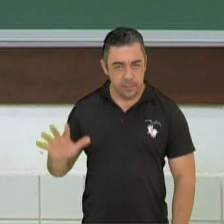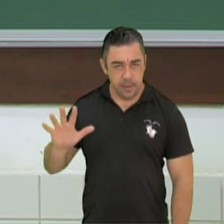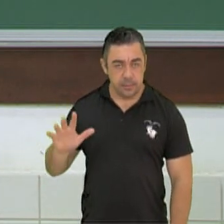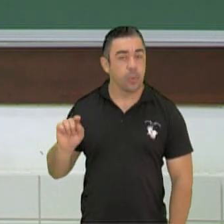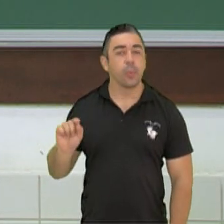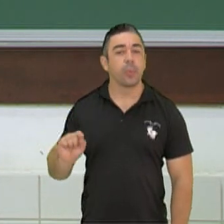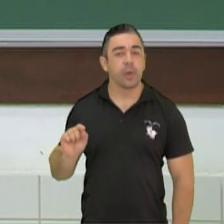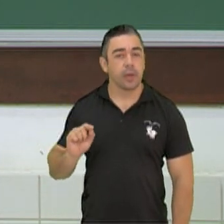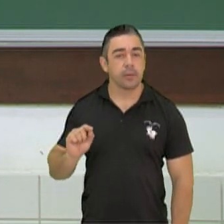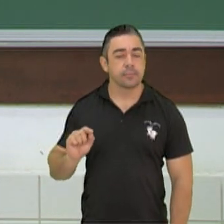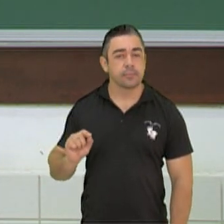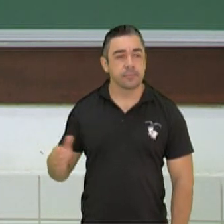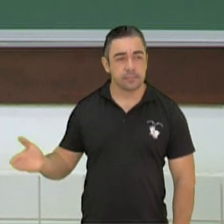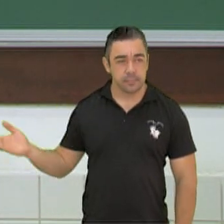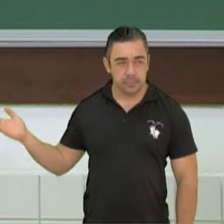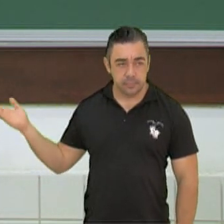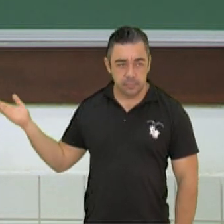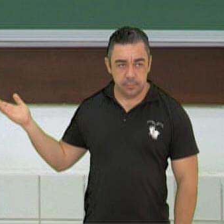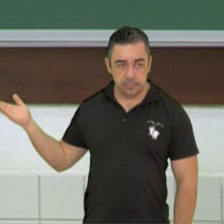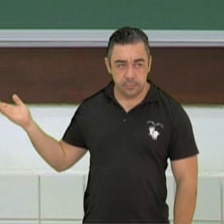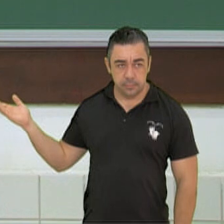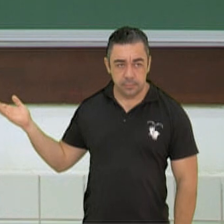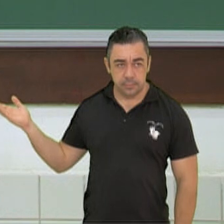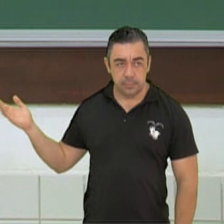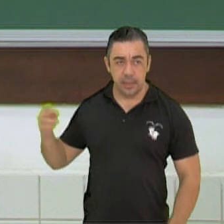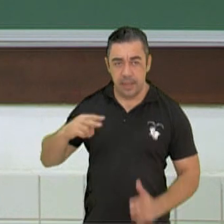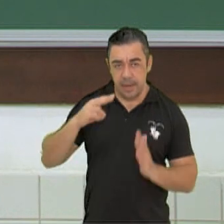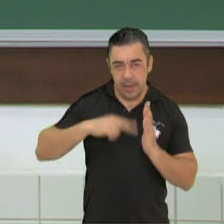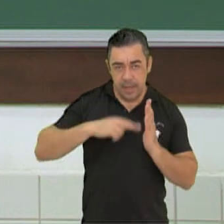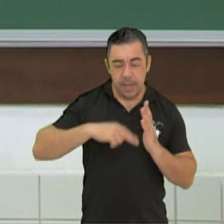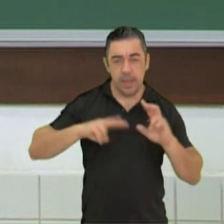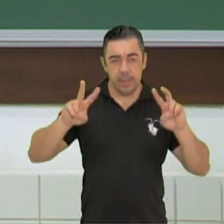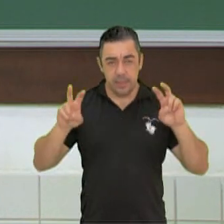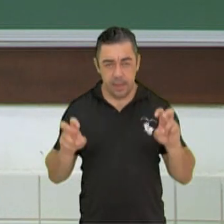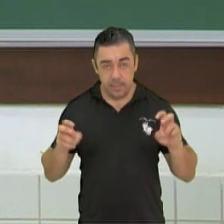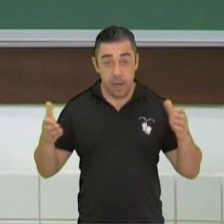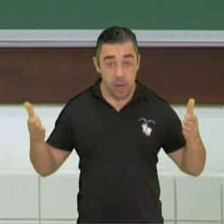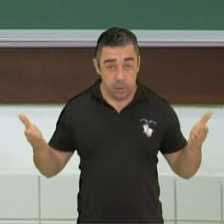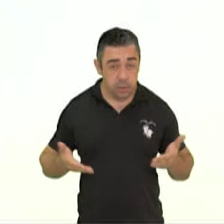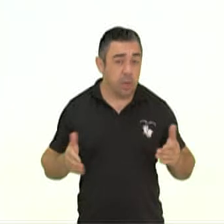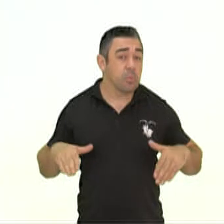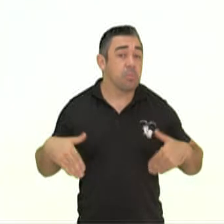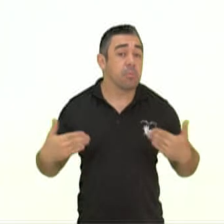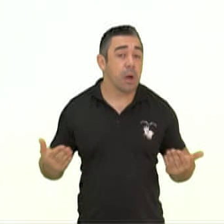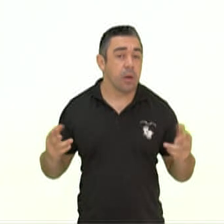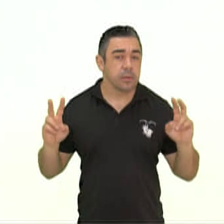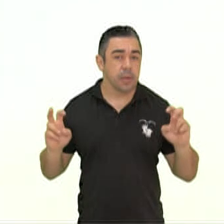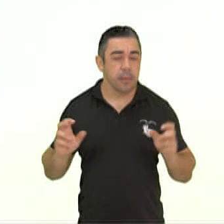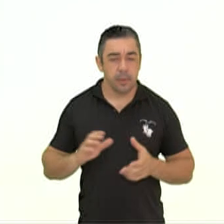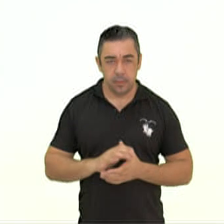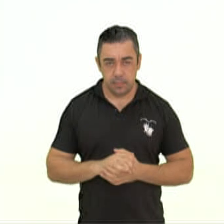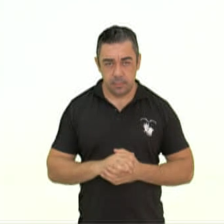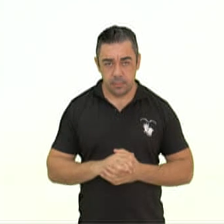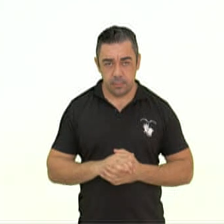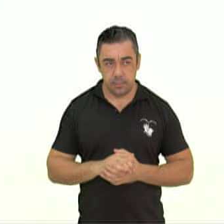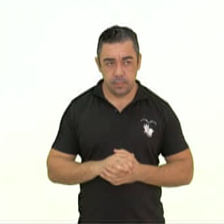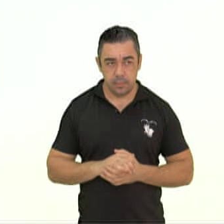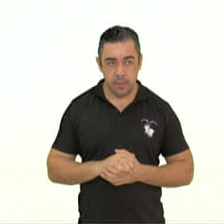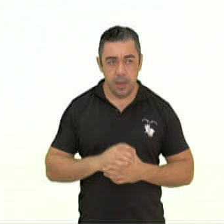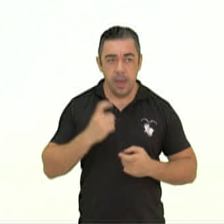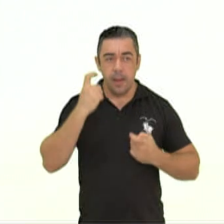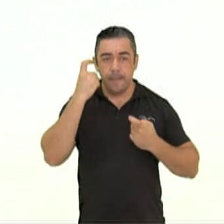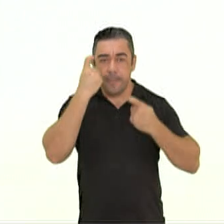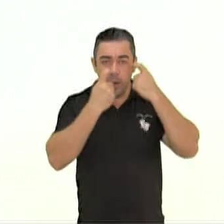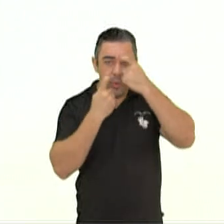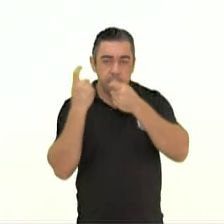dúvida nenhuma, a charge que acabamos de ler é sobre um tema atual. Qual é esse tema? A preocupação com